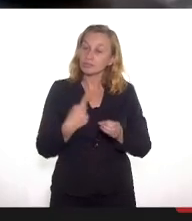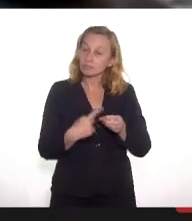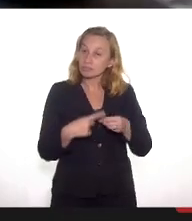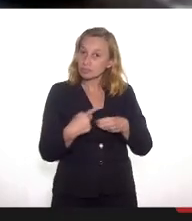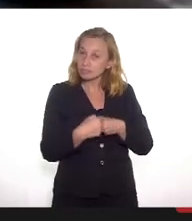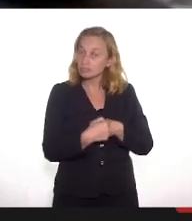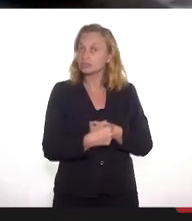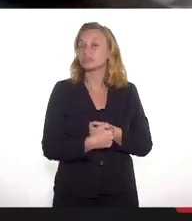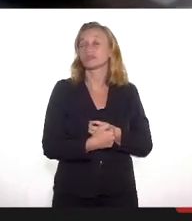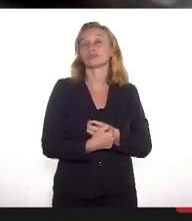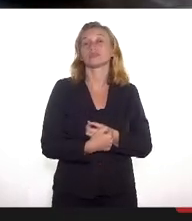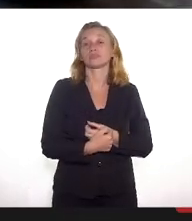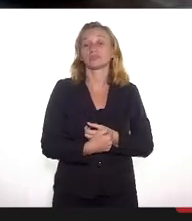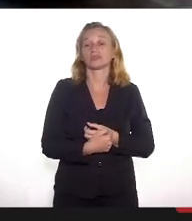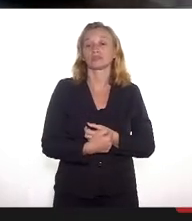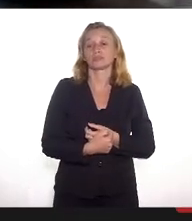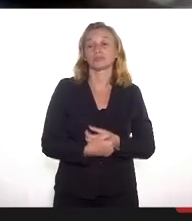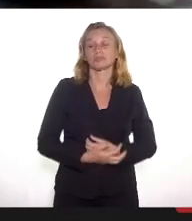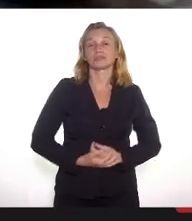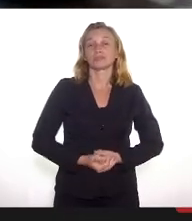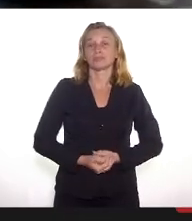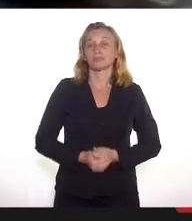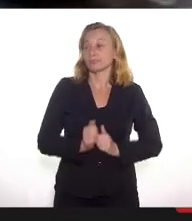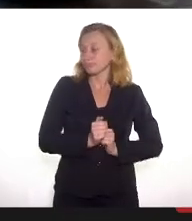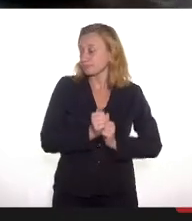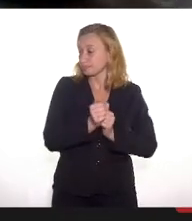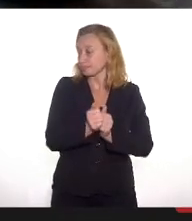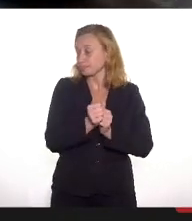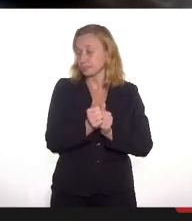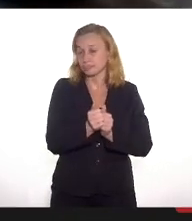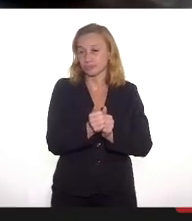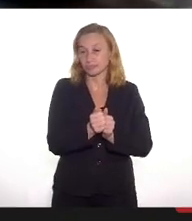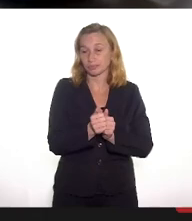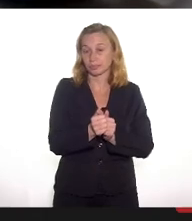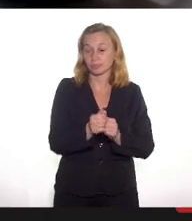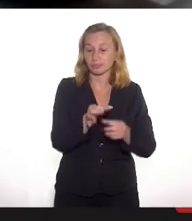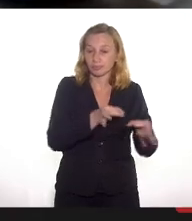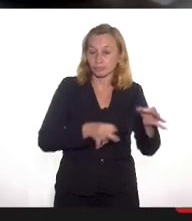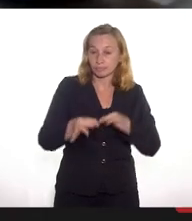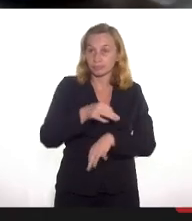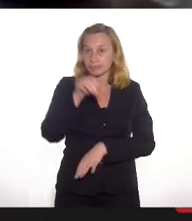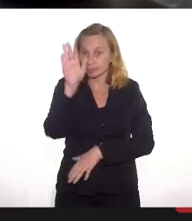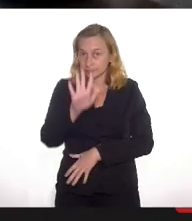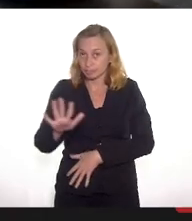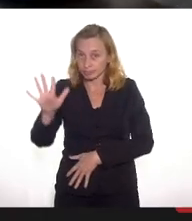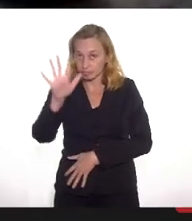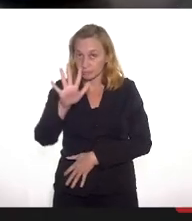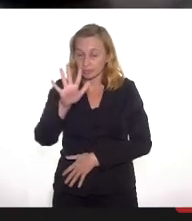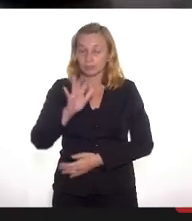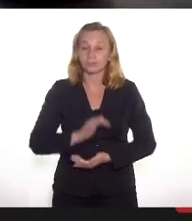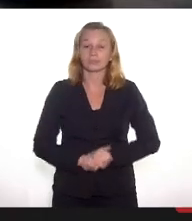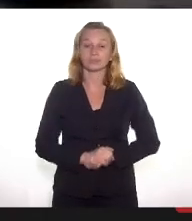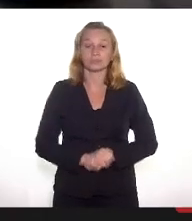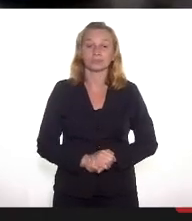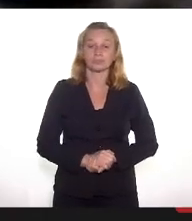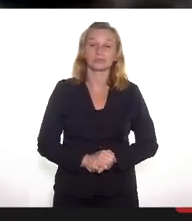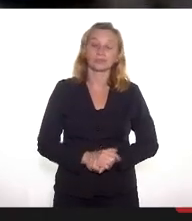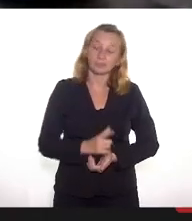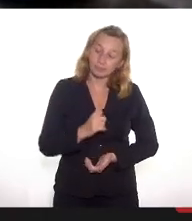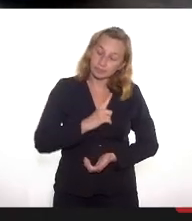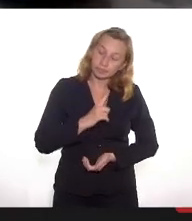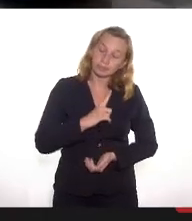nós estamos tentando seguir o alinhamento do Plano Nacional é considerando ainda que